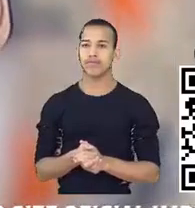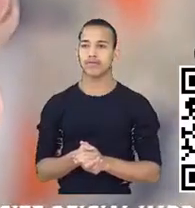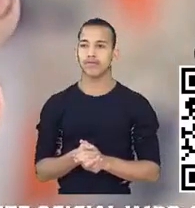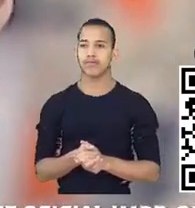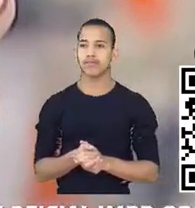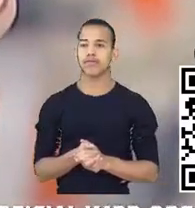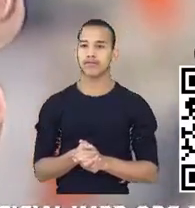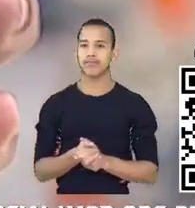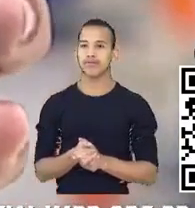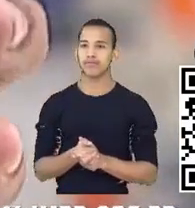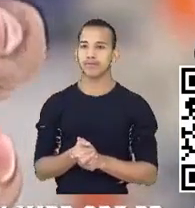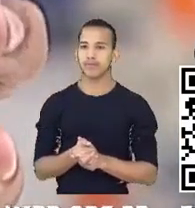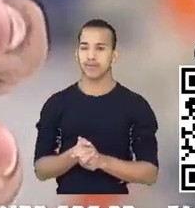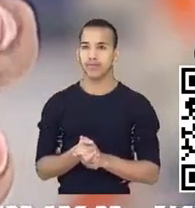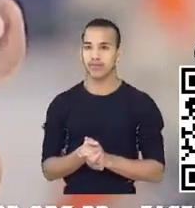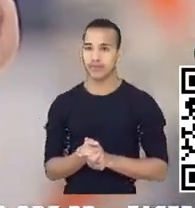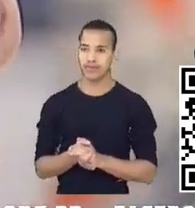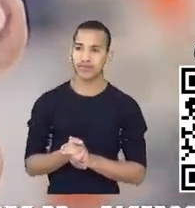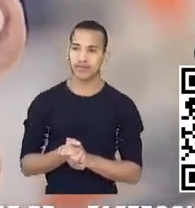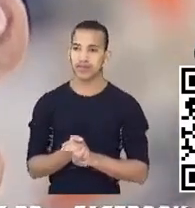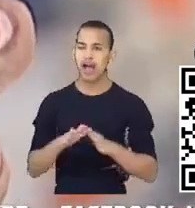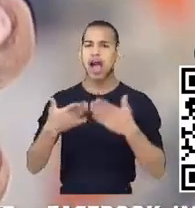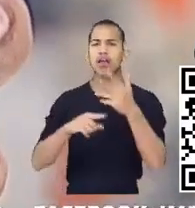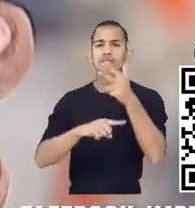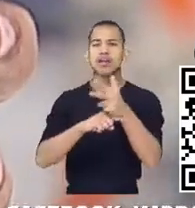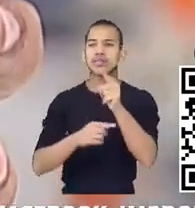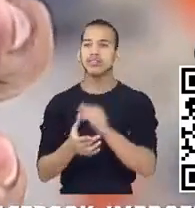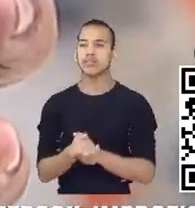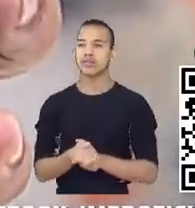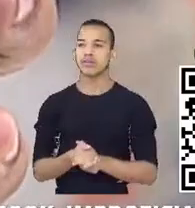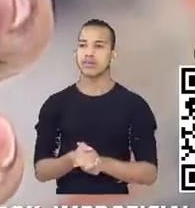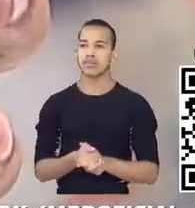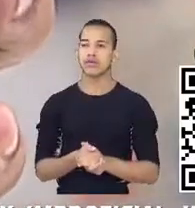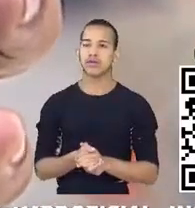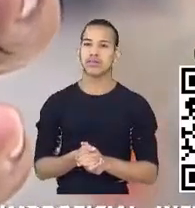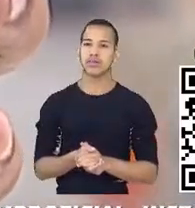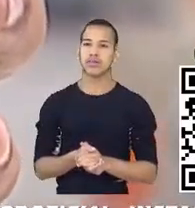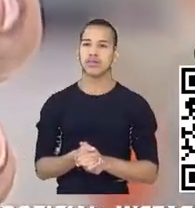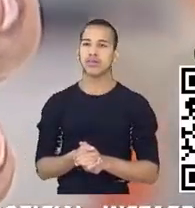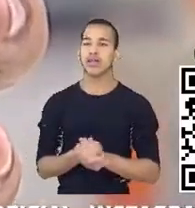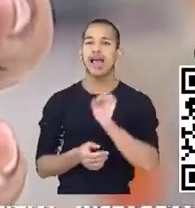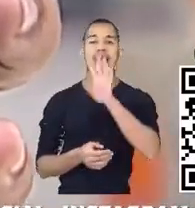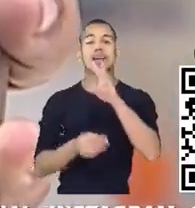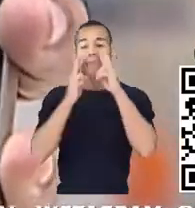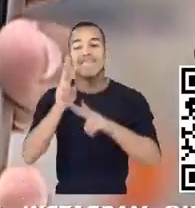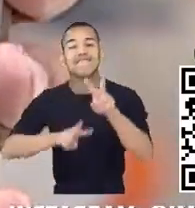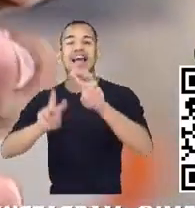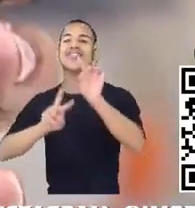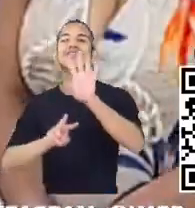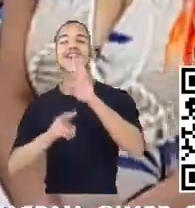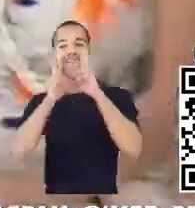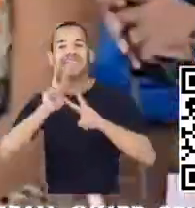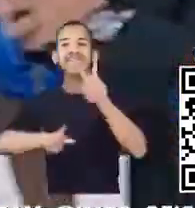ó. Cadê o vídeo? Cadê o vídeo, meu filho? Aí. É porque não fala não, só é pra o senhor ver o que tá aqui, ó. Ah, é pra, pra tá ver